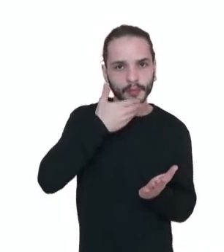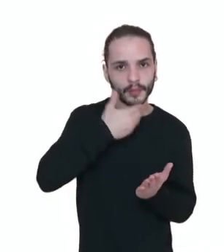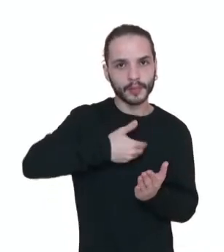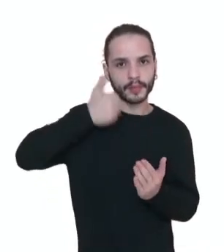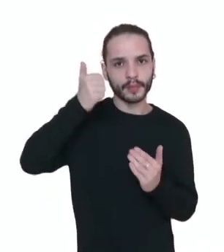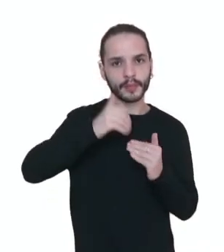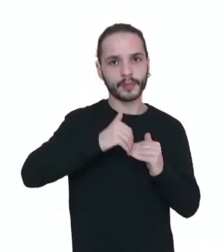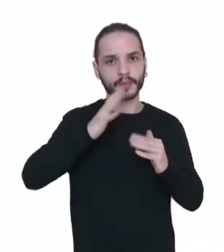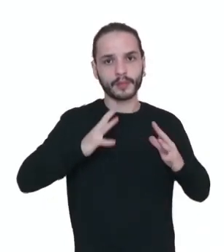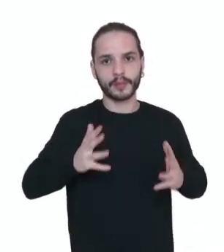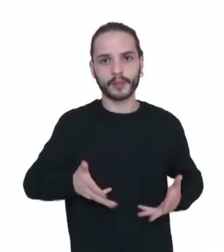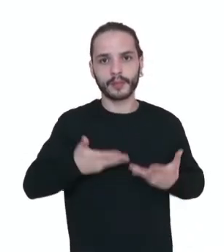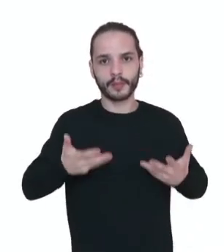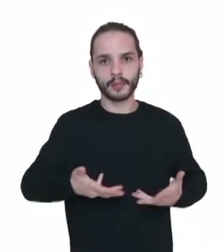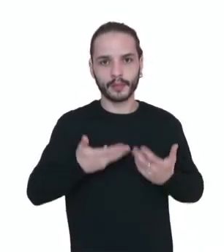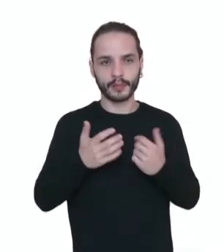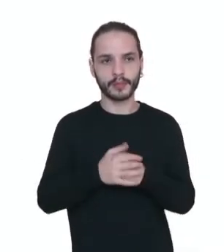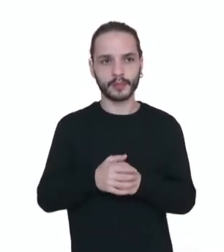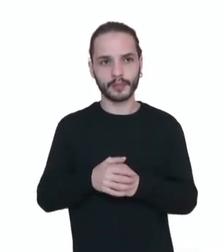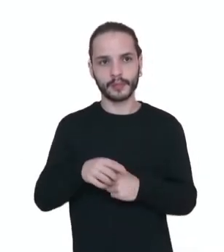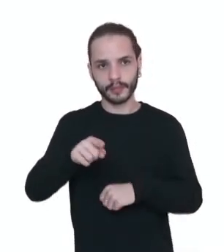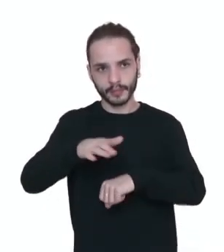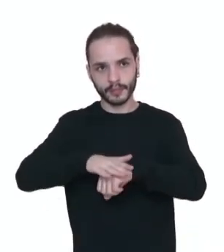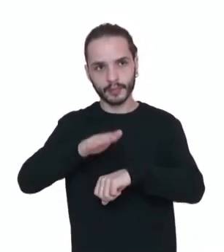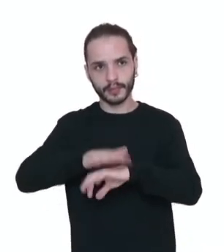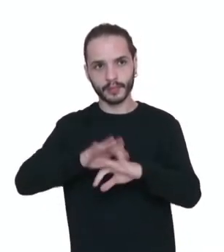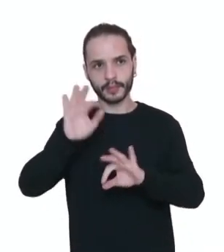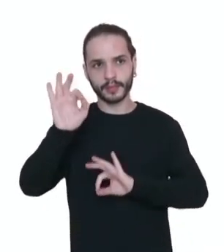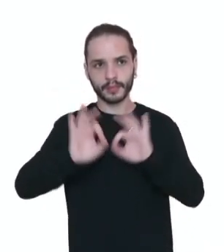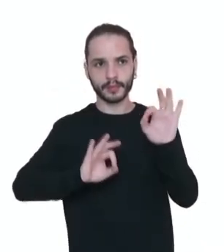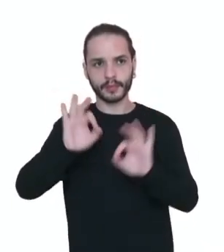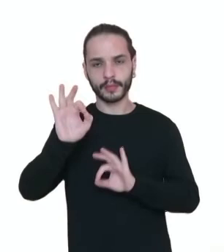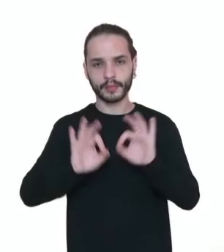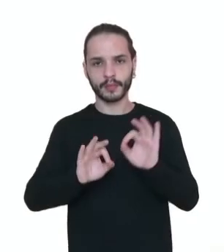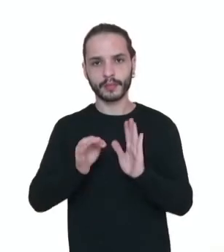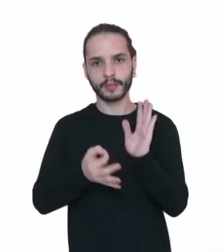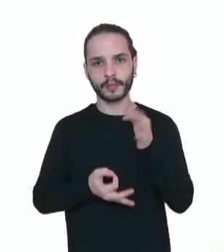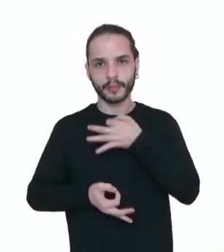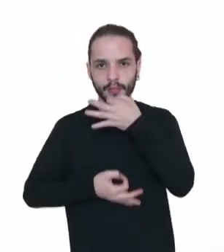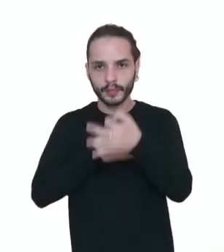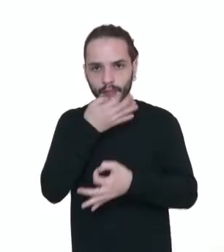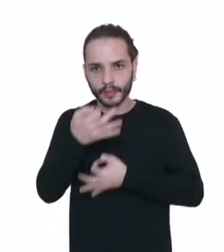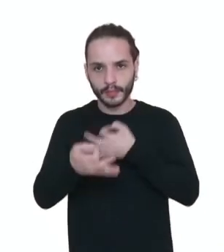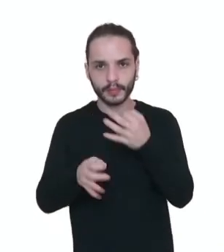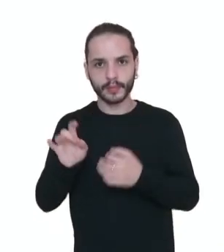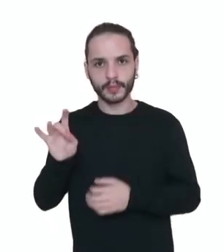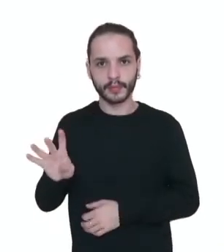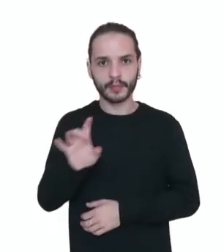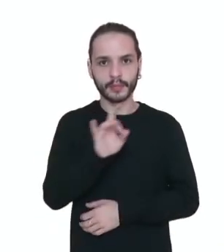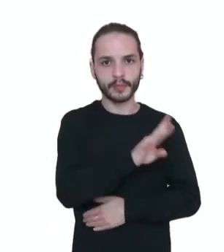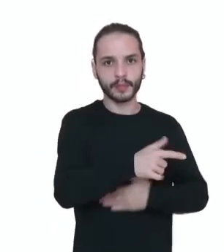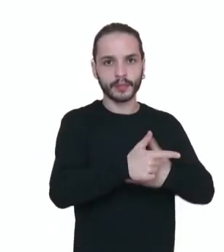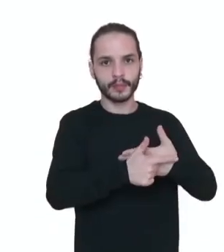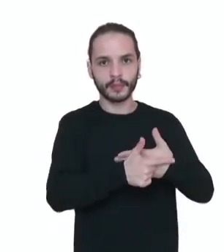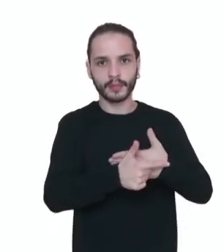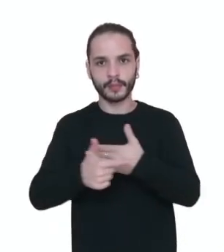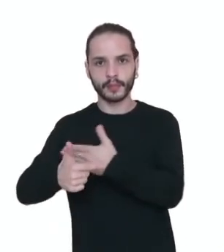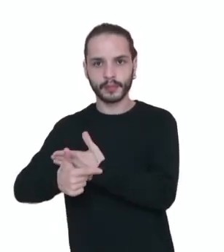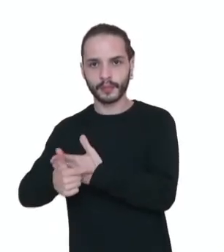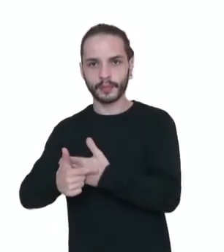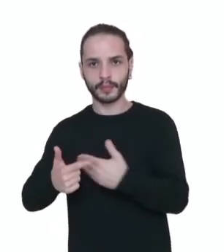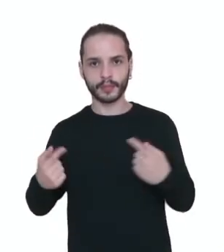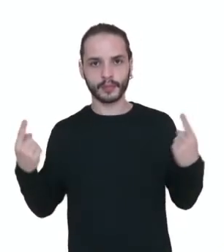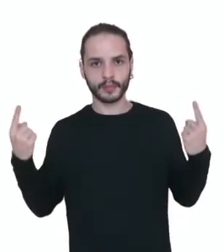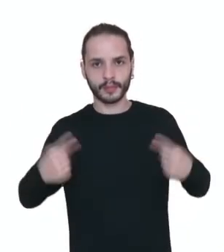Planeje seus argumentos de acordo com o papel que seguirá de defesa ou de acusação. Então, a gente vai ver